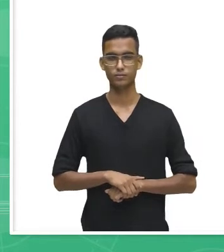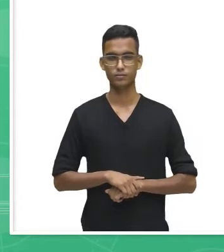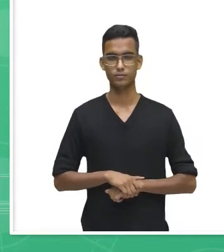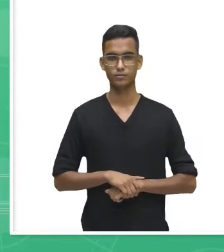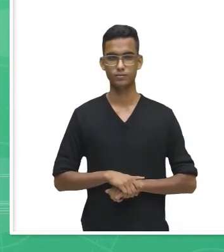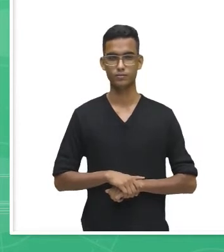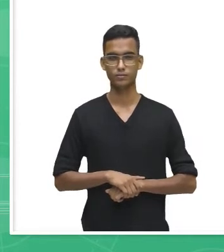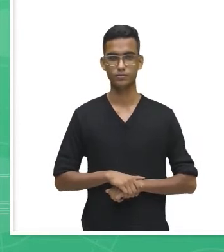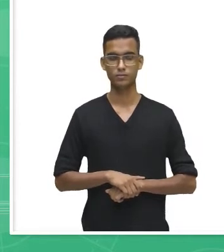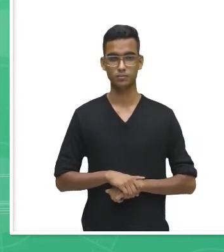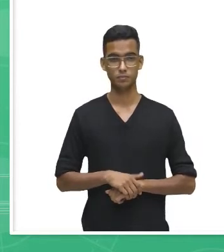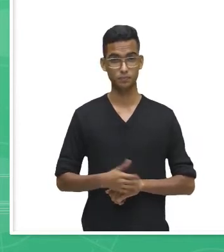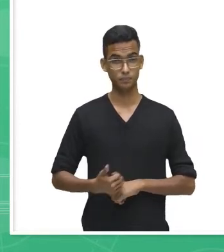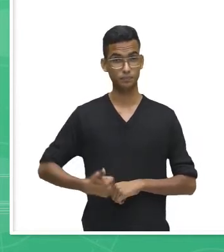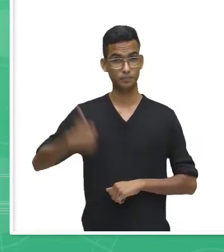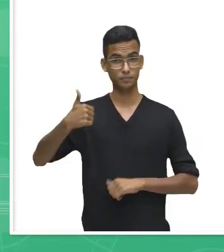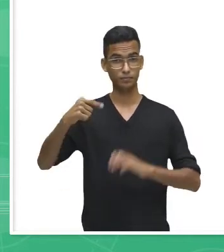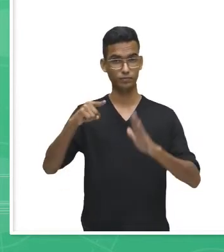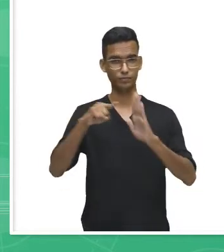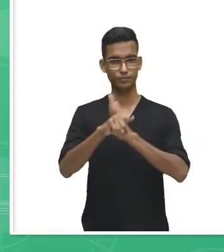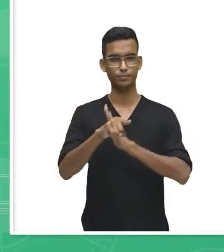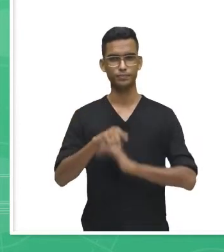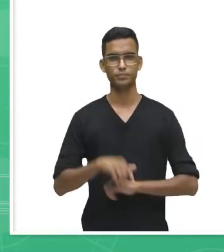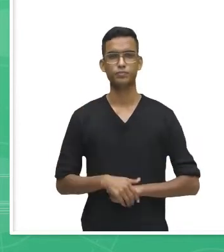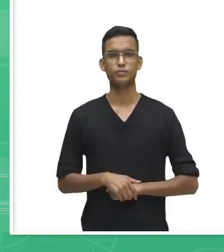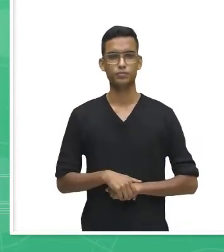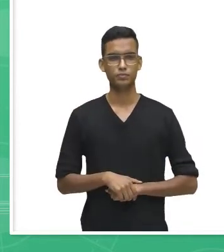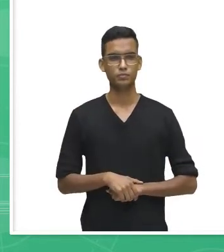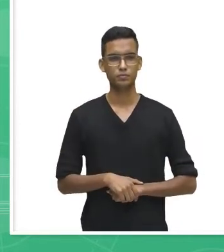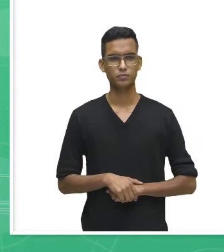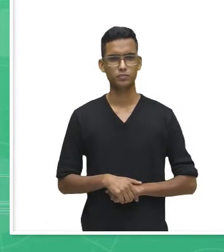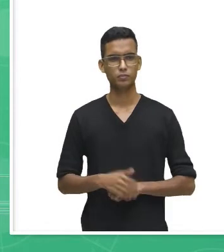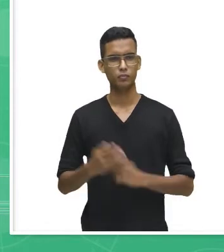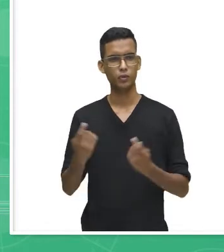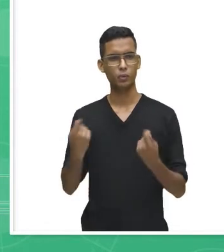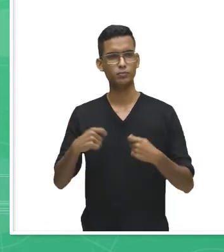A nossa questão pede: podemos apontar como uma das